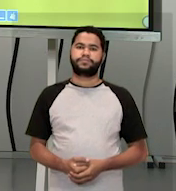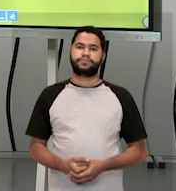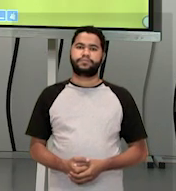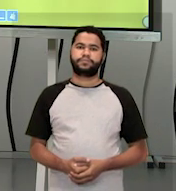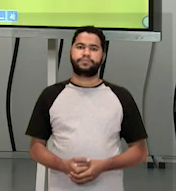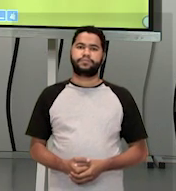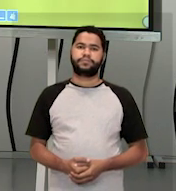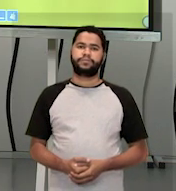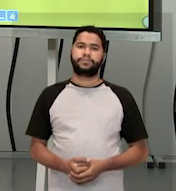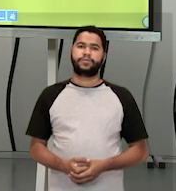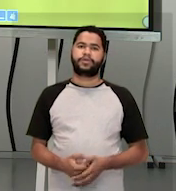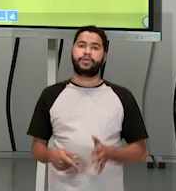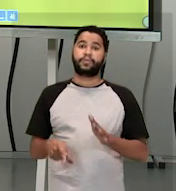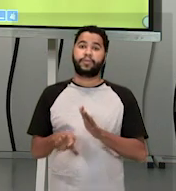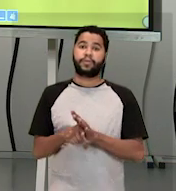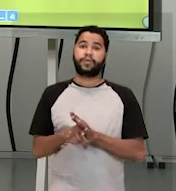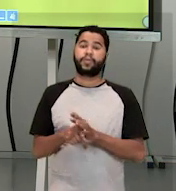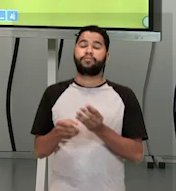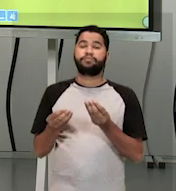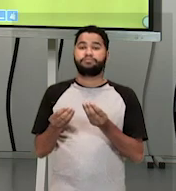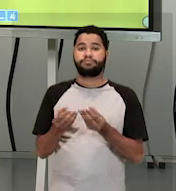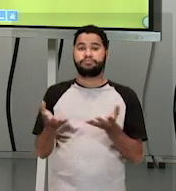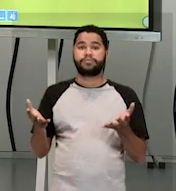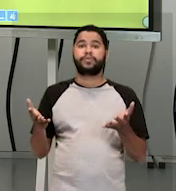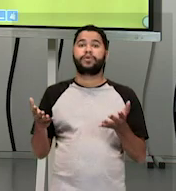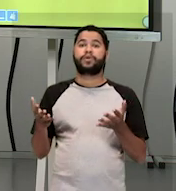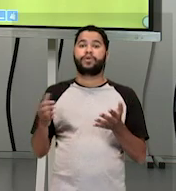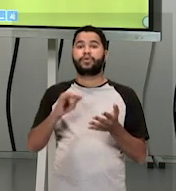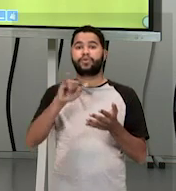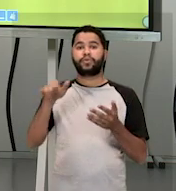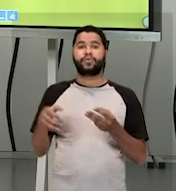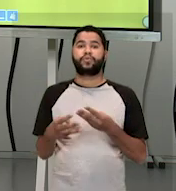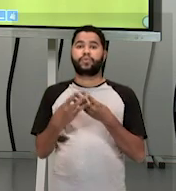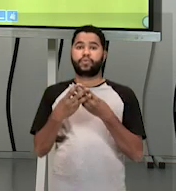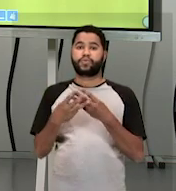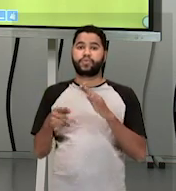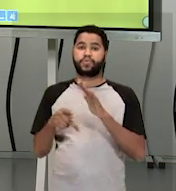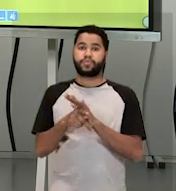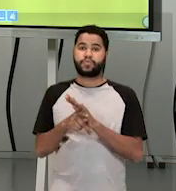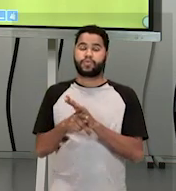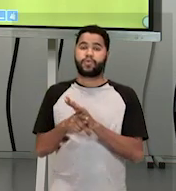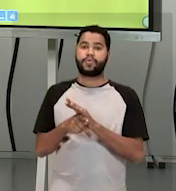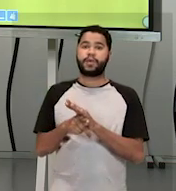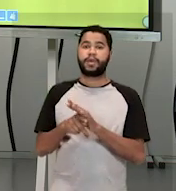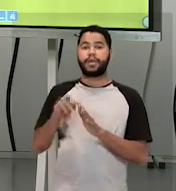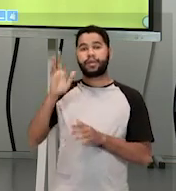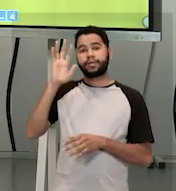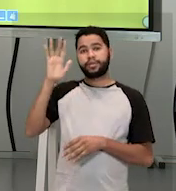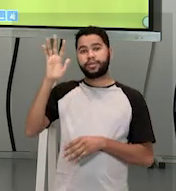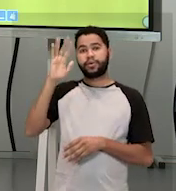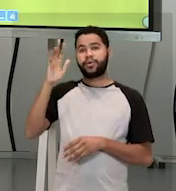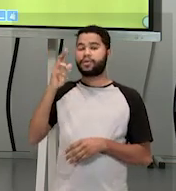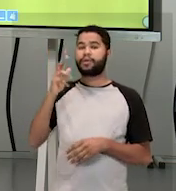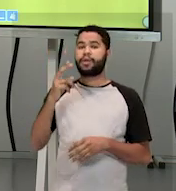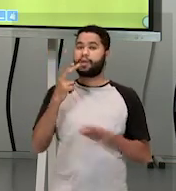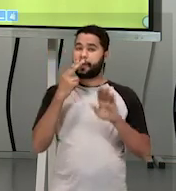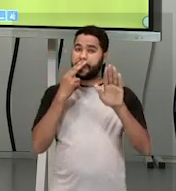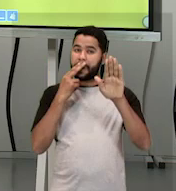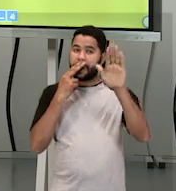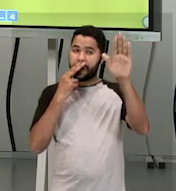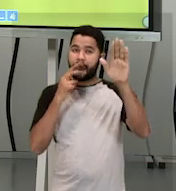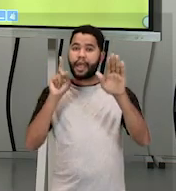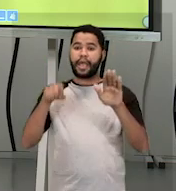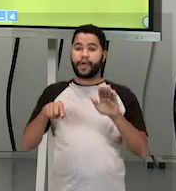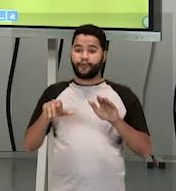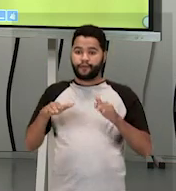e é atribuída aos judeus. Então, o principal foco de eliminação por parte da ideologia nazista eram os judeus, mas não